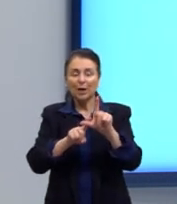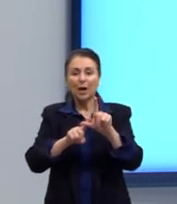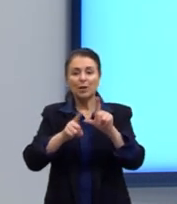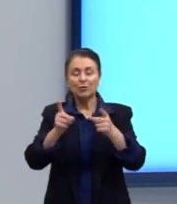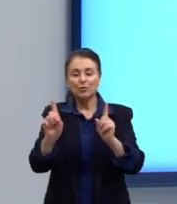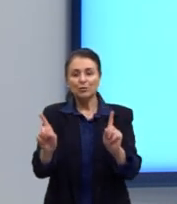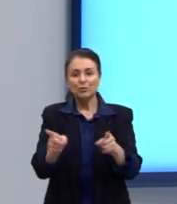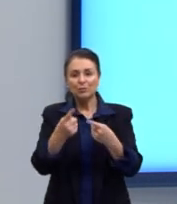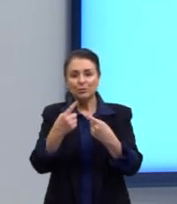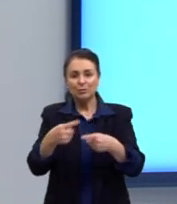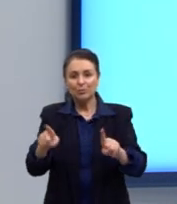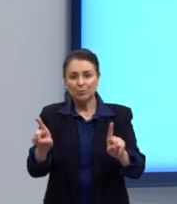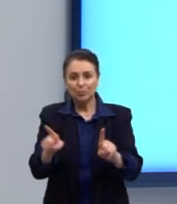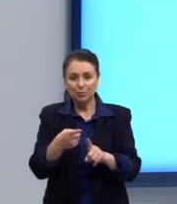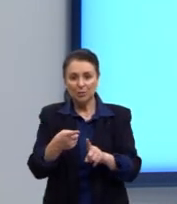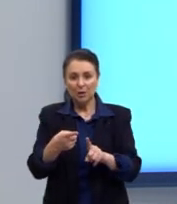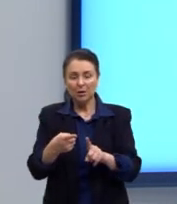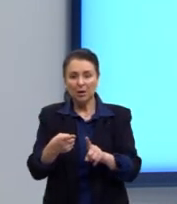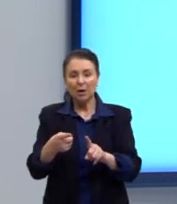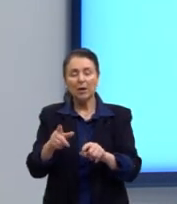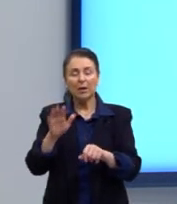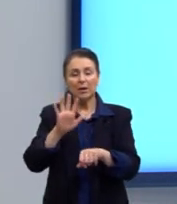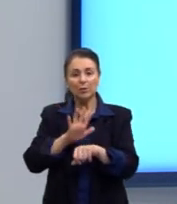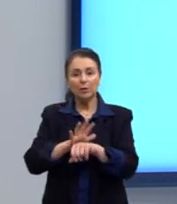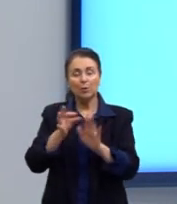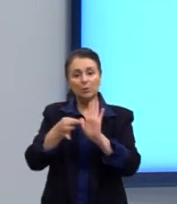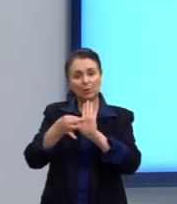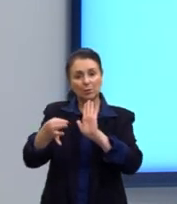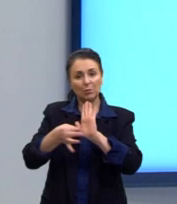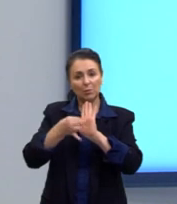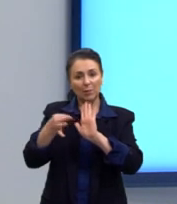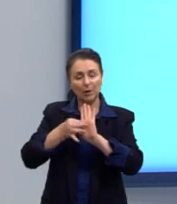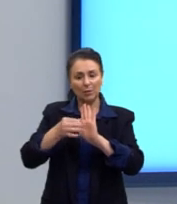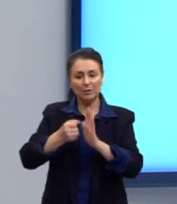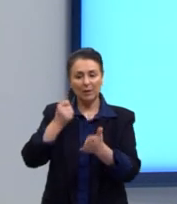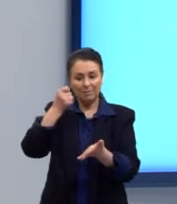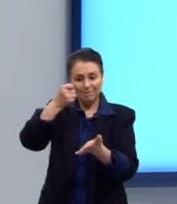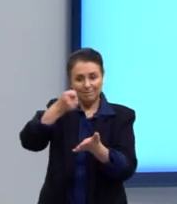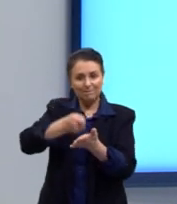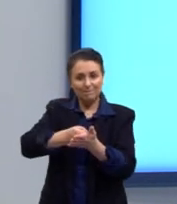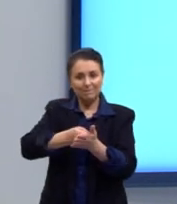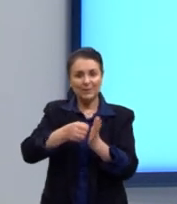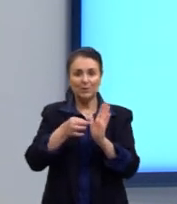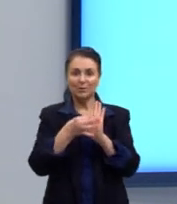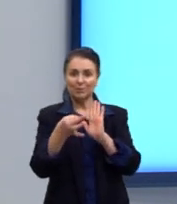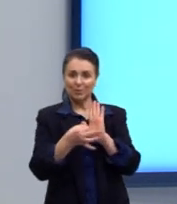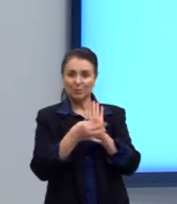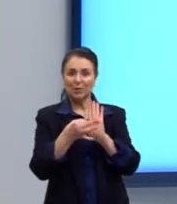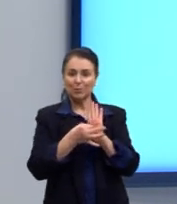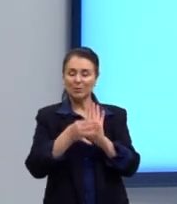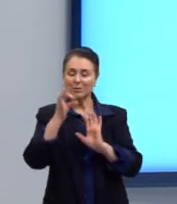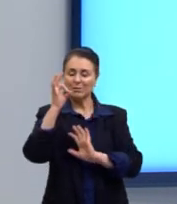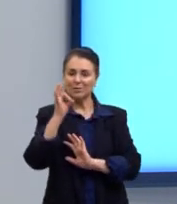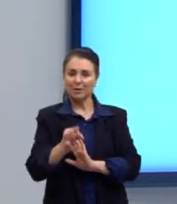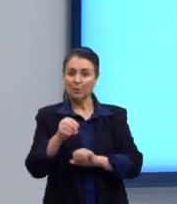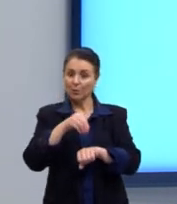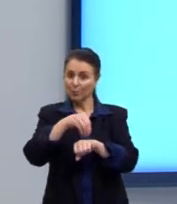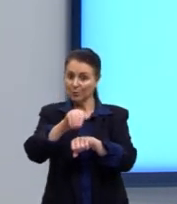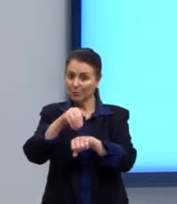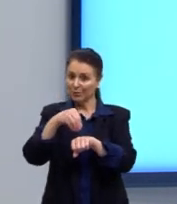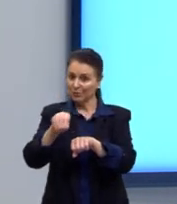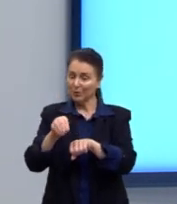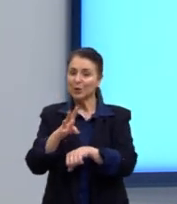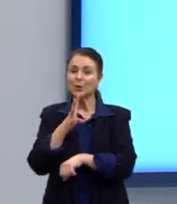corroborem os seus argumentos Ou seja que ajuda em afirmar os seus argumentos uma dica para isso